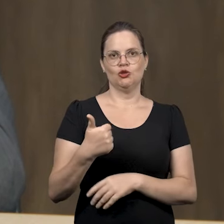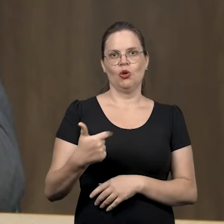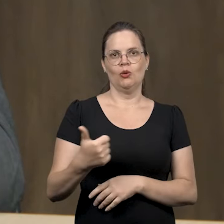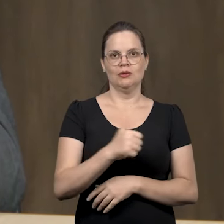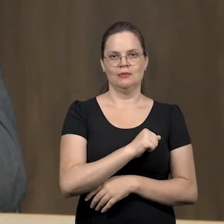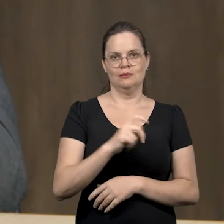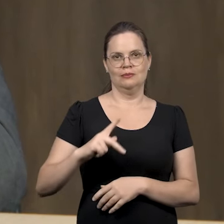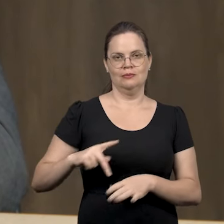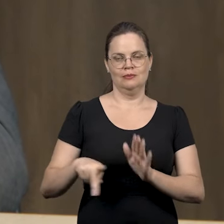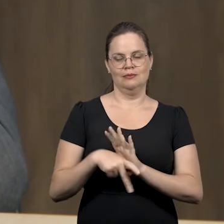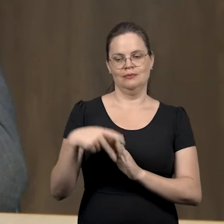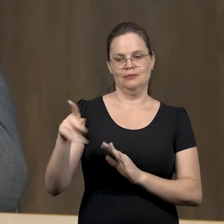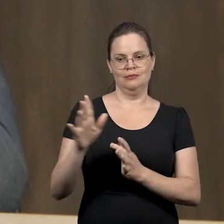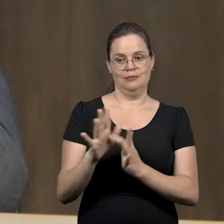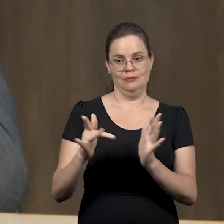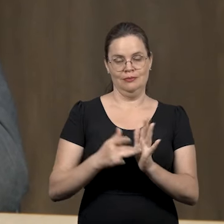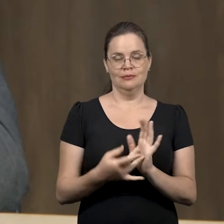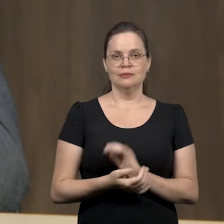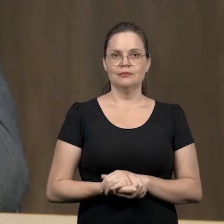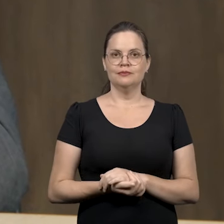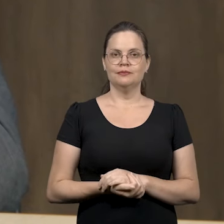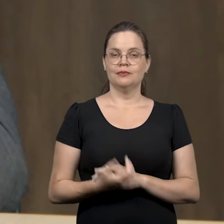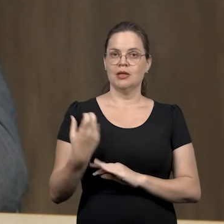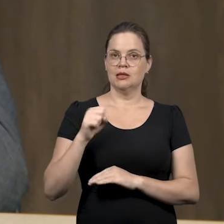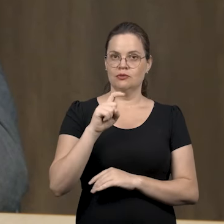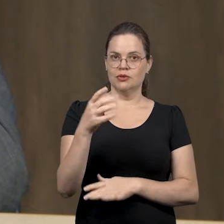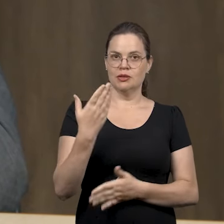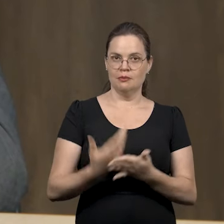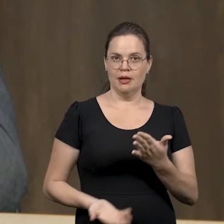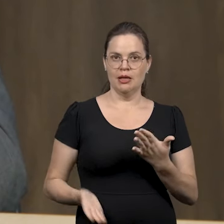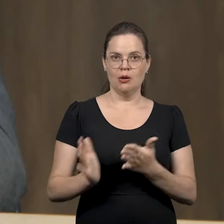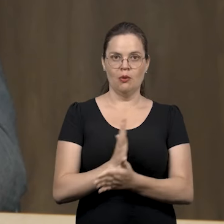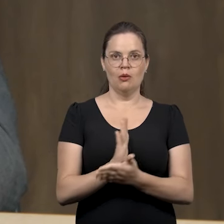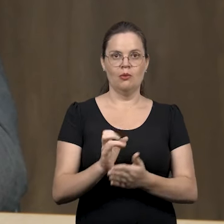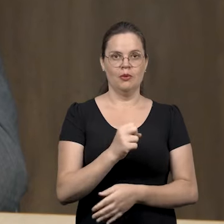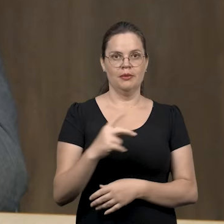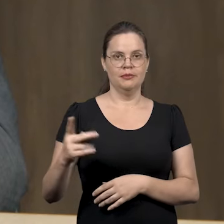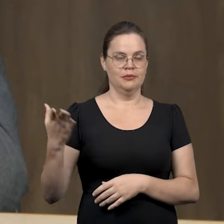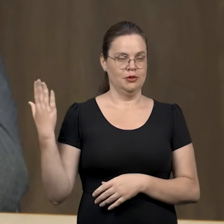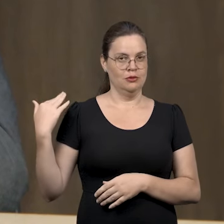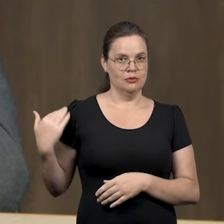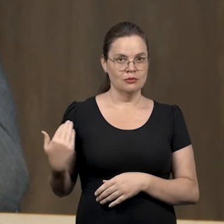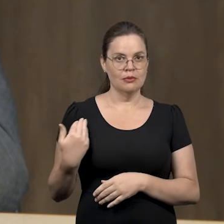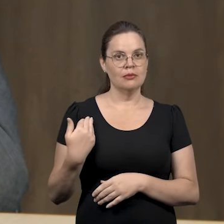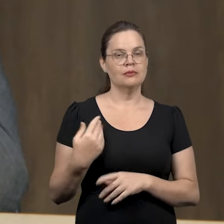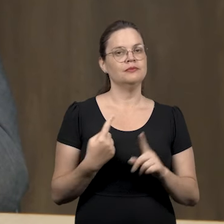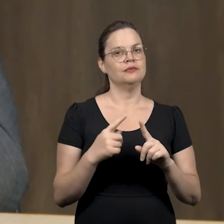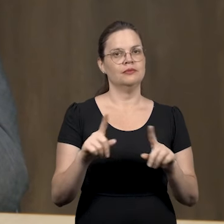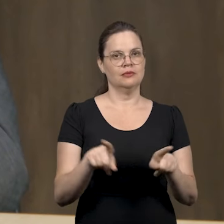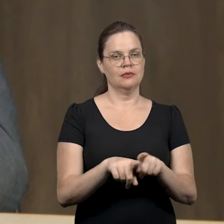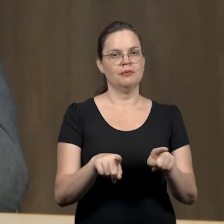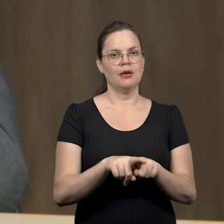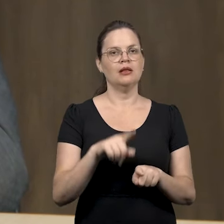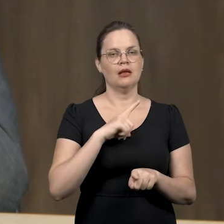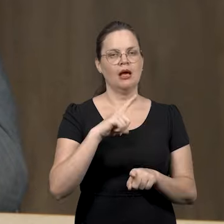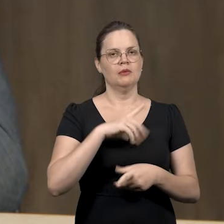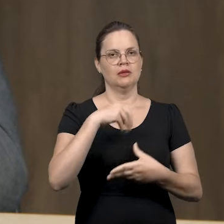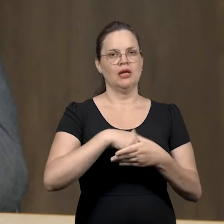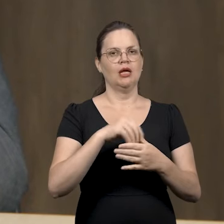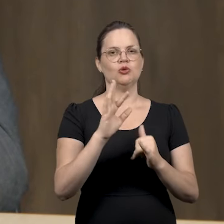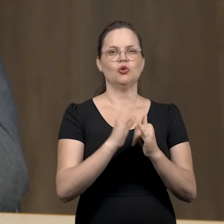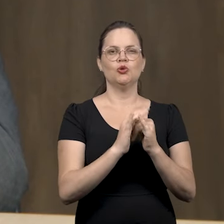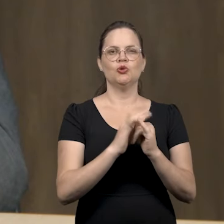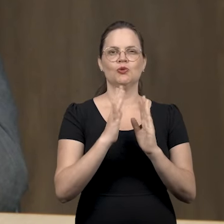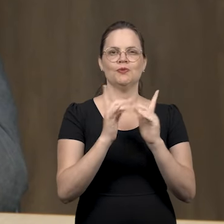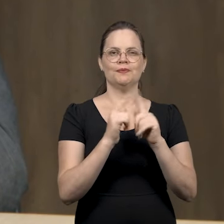Jesus. Você que por acaso perdeu um dos episódios passados, nós temos ali no canal da Igreja Cristã Maranata